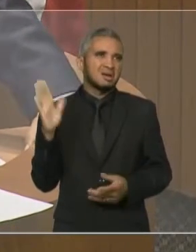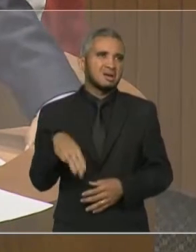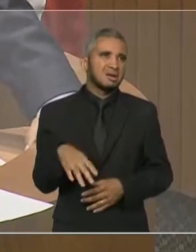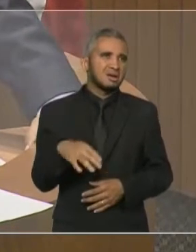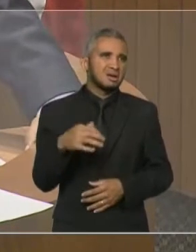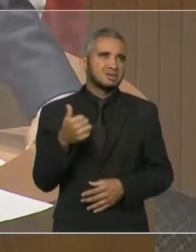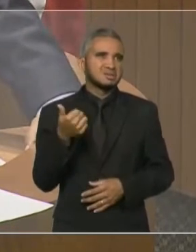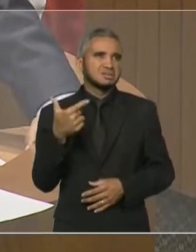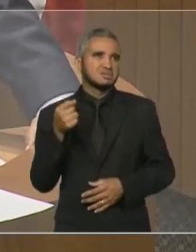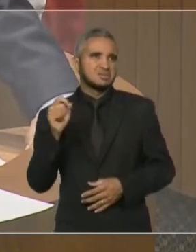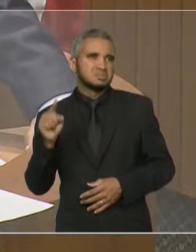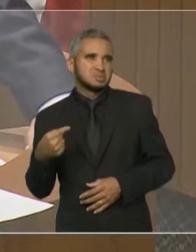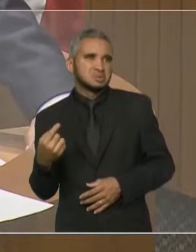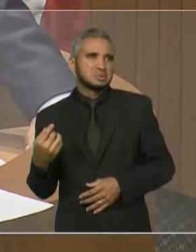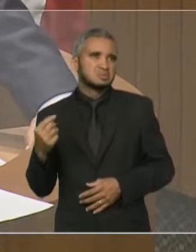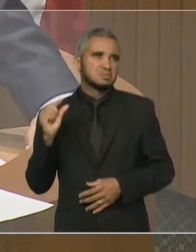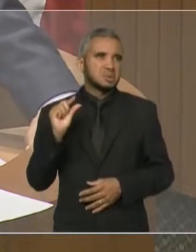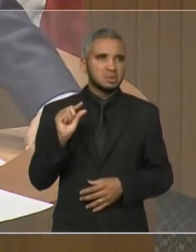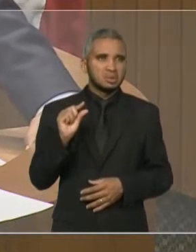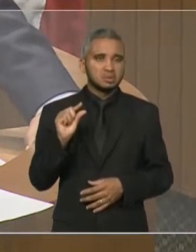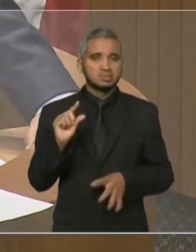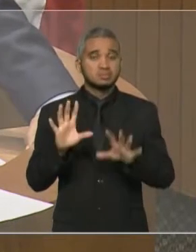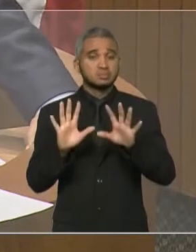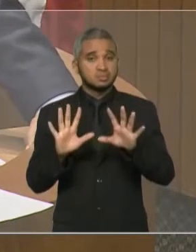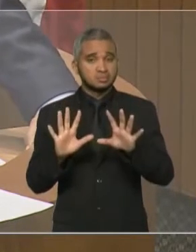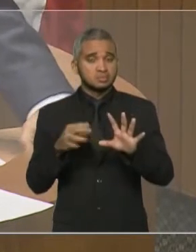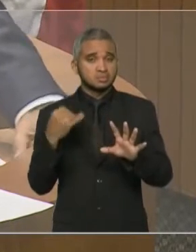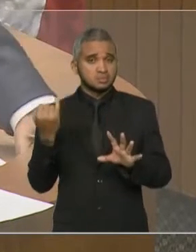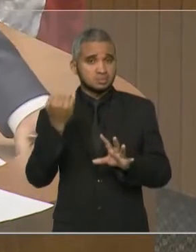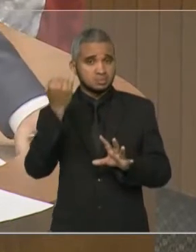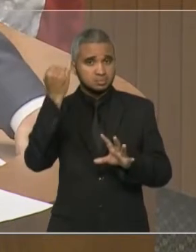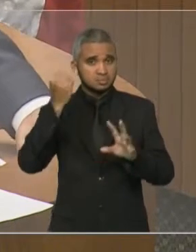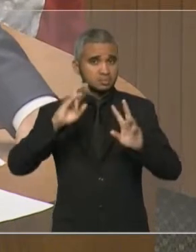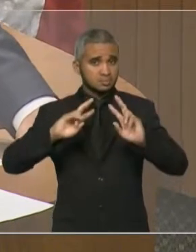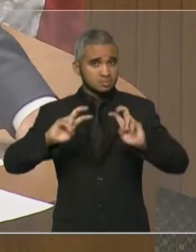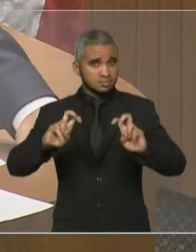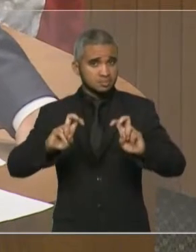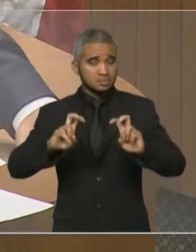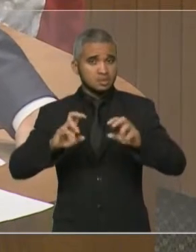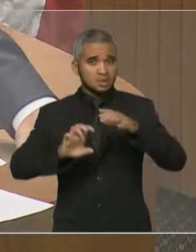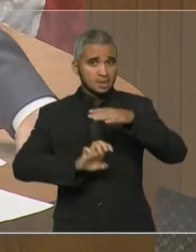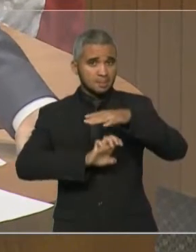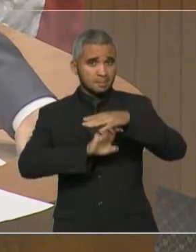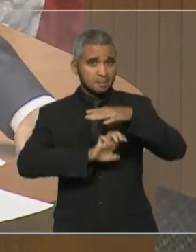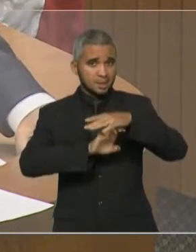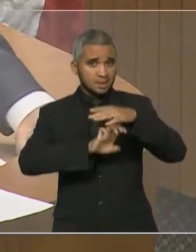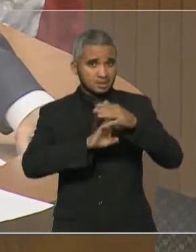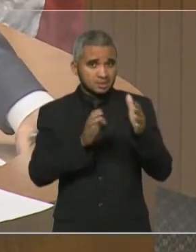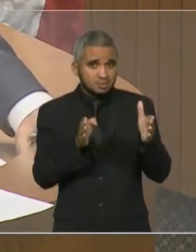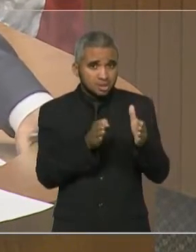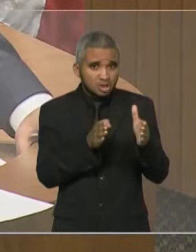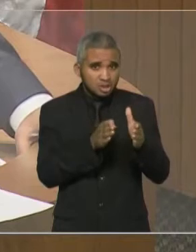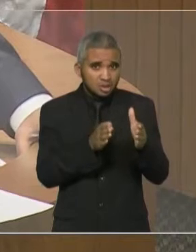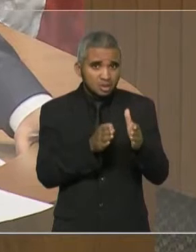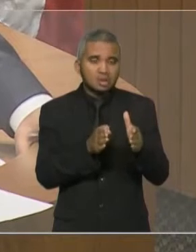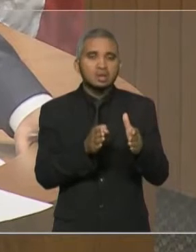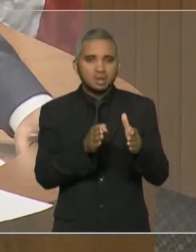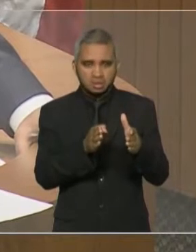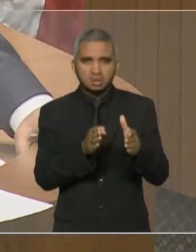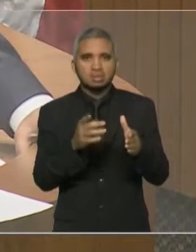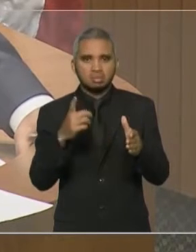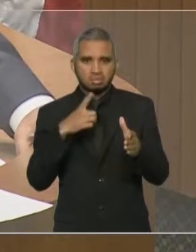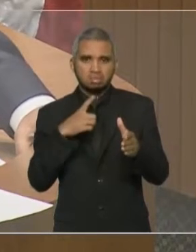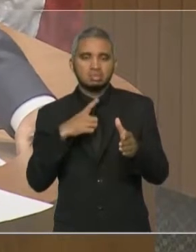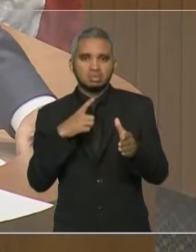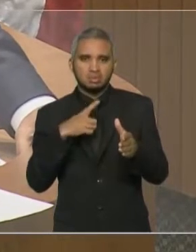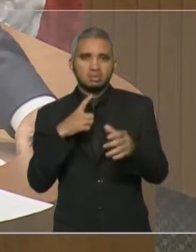observar que os microempreendedores individuais estão nessa faixa, e será muito importante.